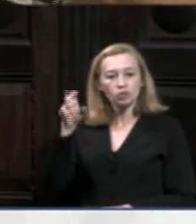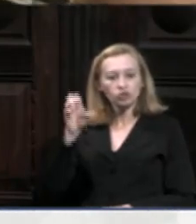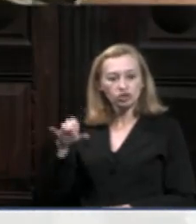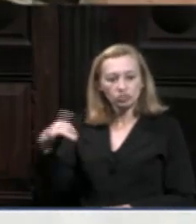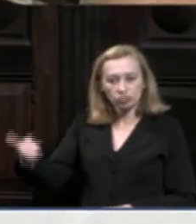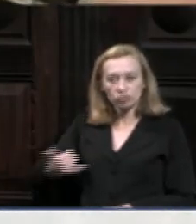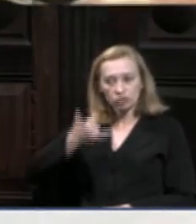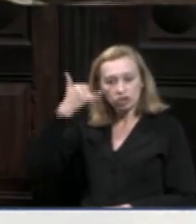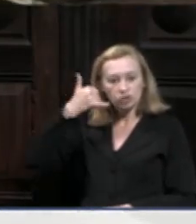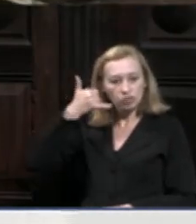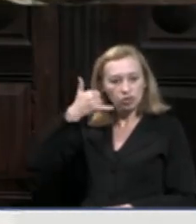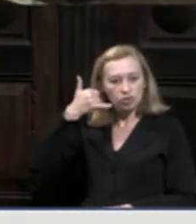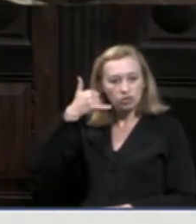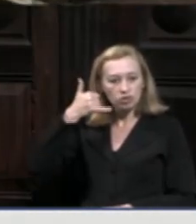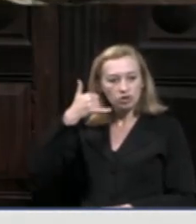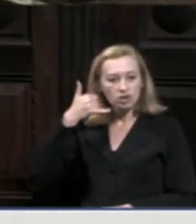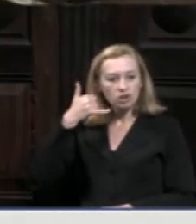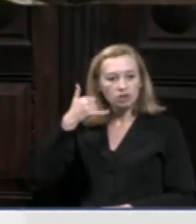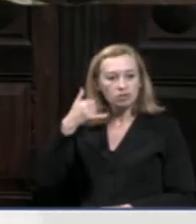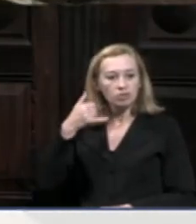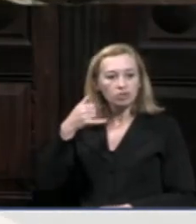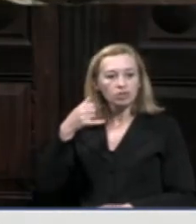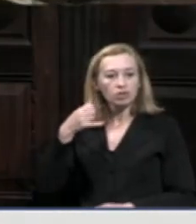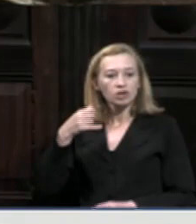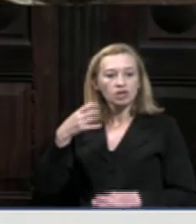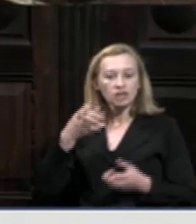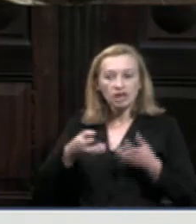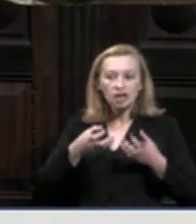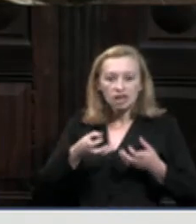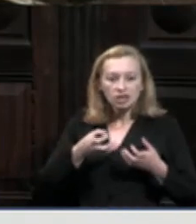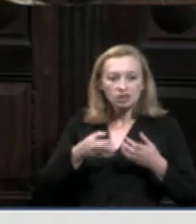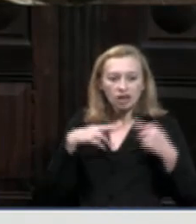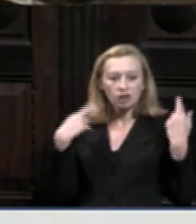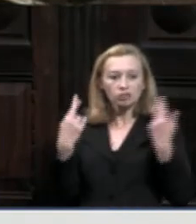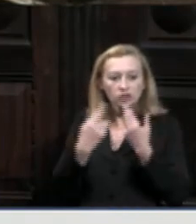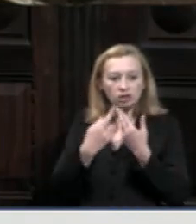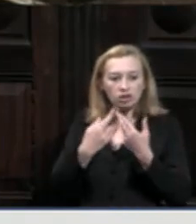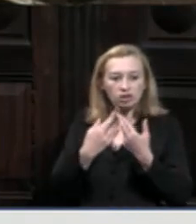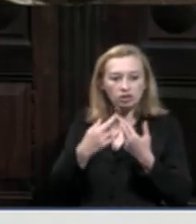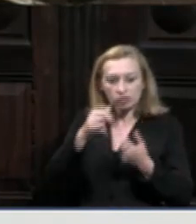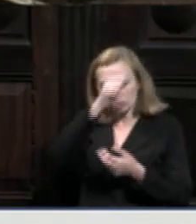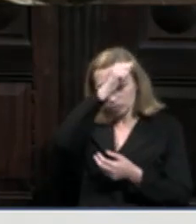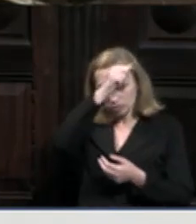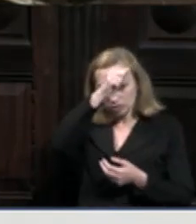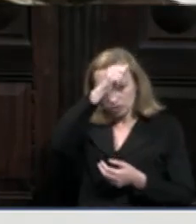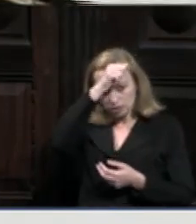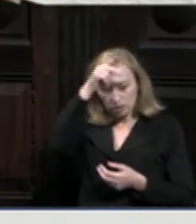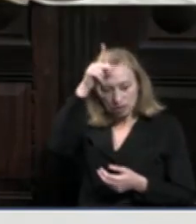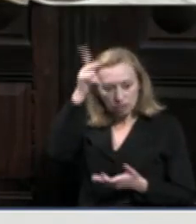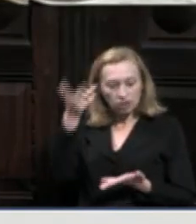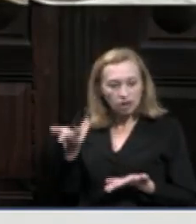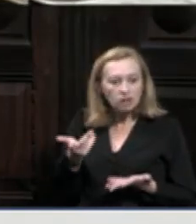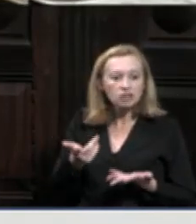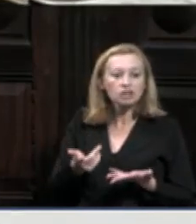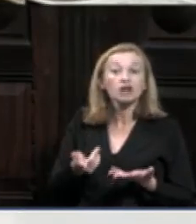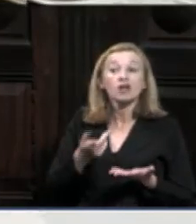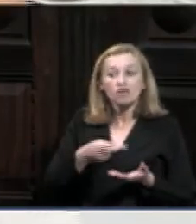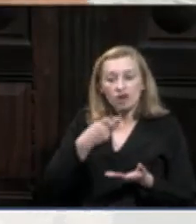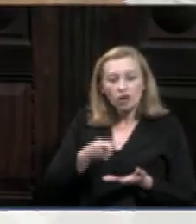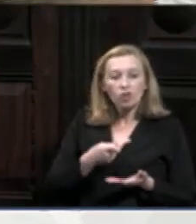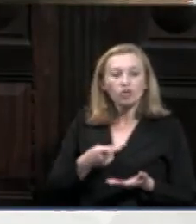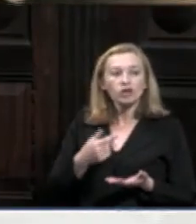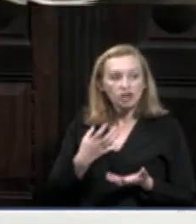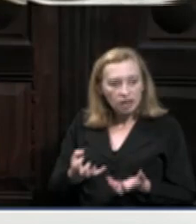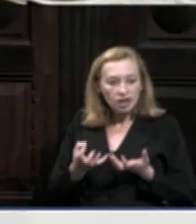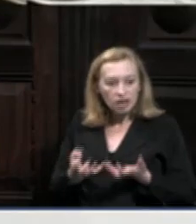tentou mediar aqui, não foi possível, mas ao telefone falou que a posição dele era favorável ao projeto, a ideia do projeto. Portanto, para ser